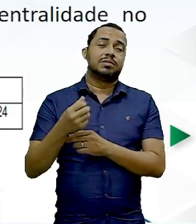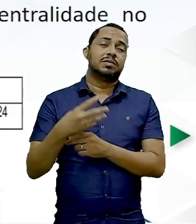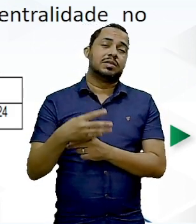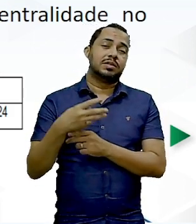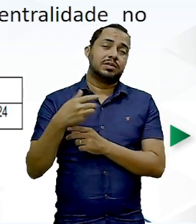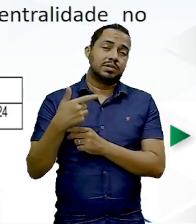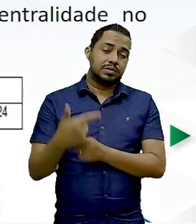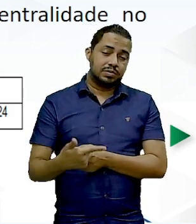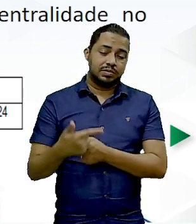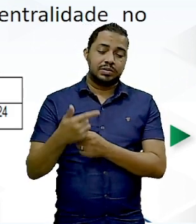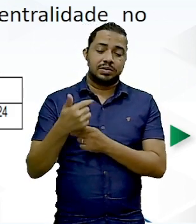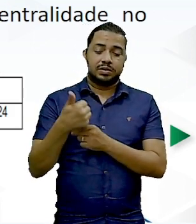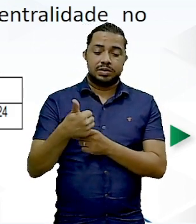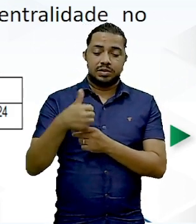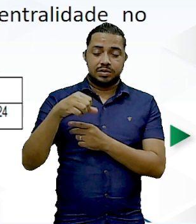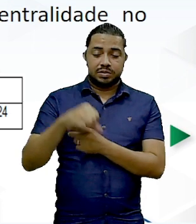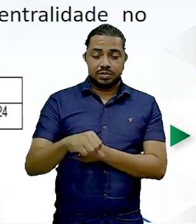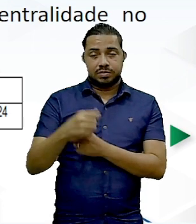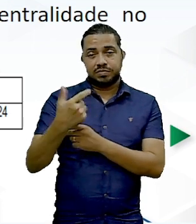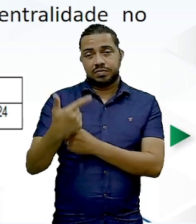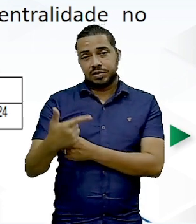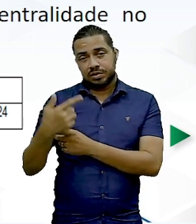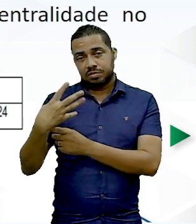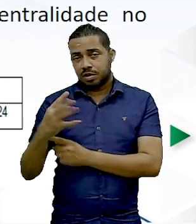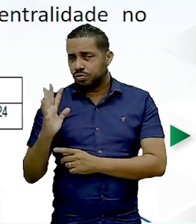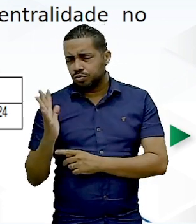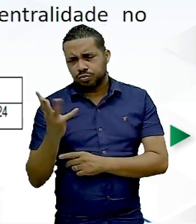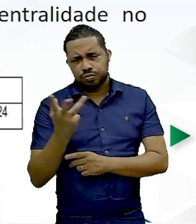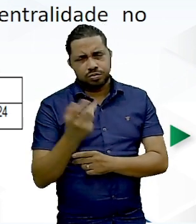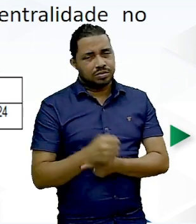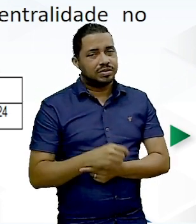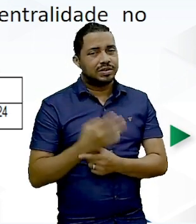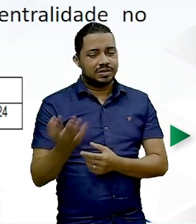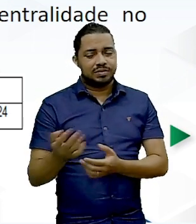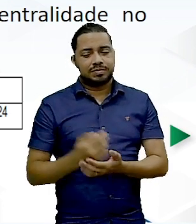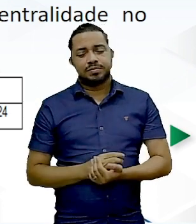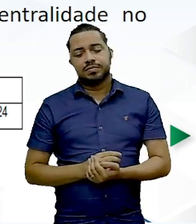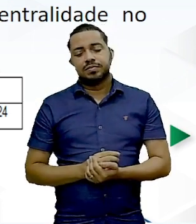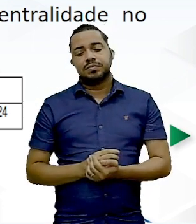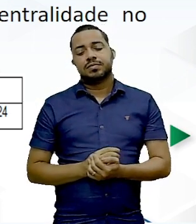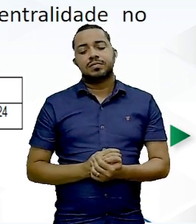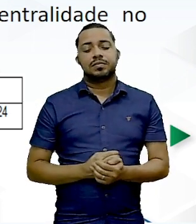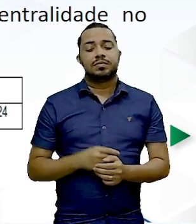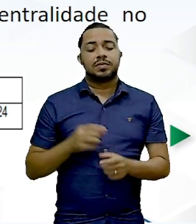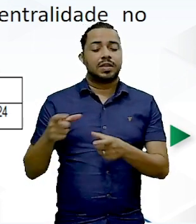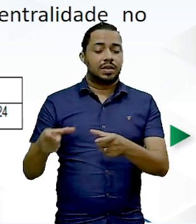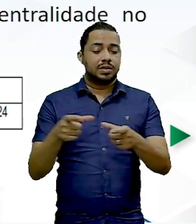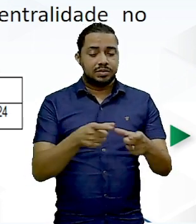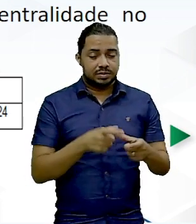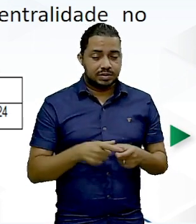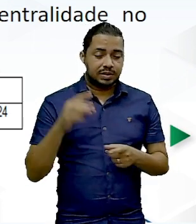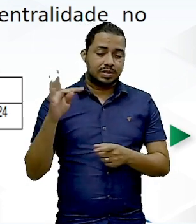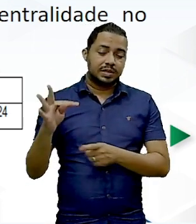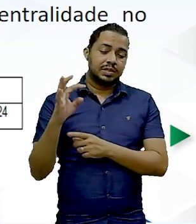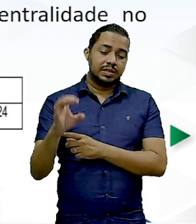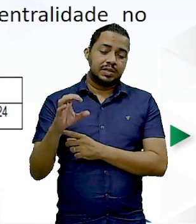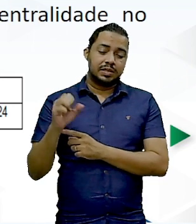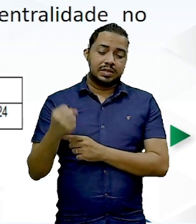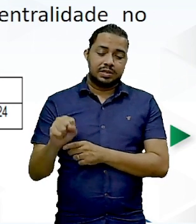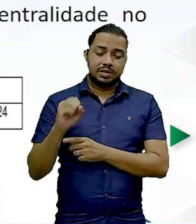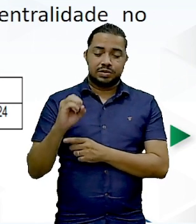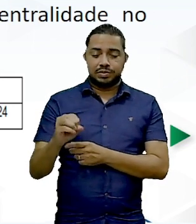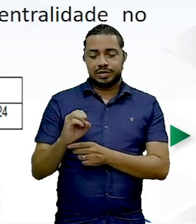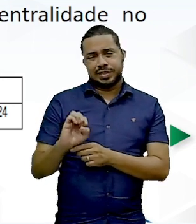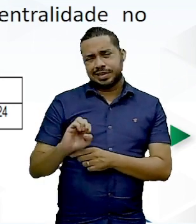19, 24, tá aí, ó, tudo para você, TCSO, cada um localizado. Quem mais ganhou já tá